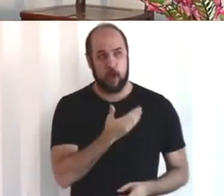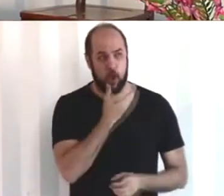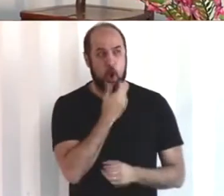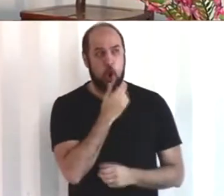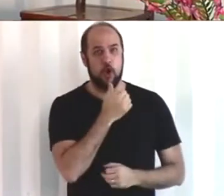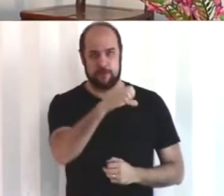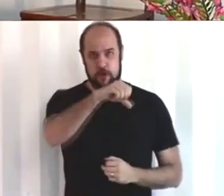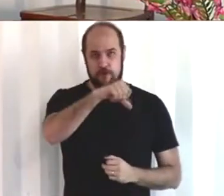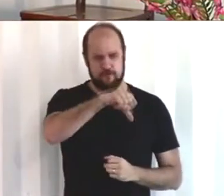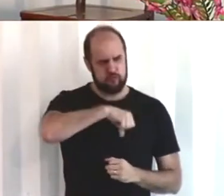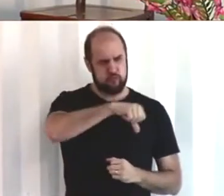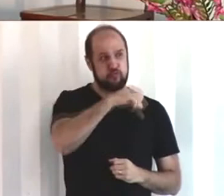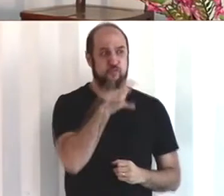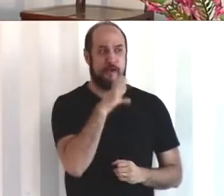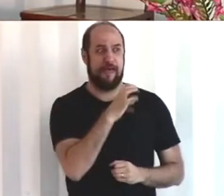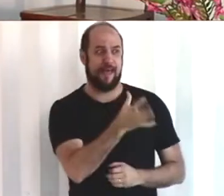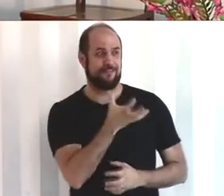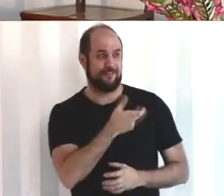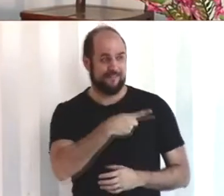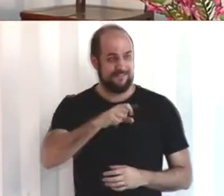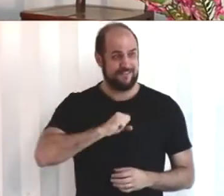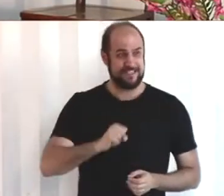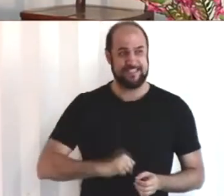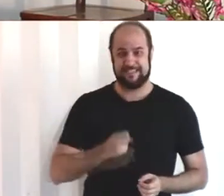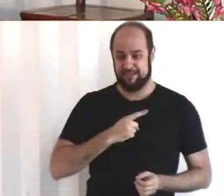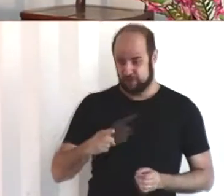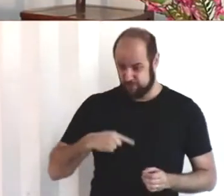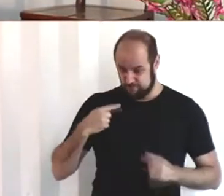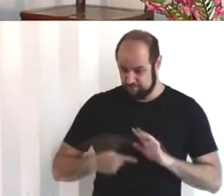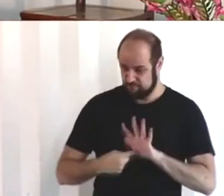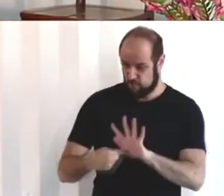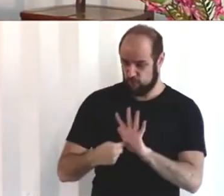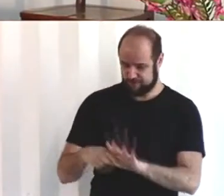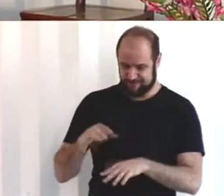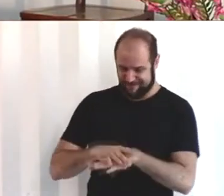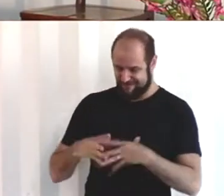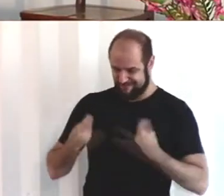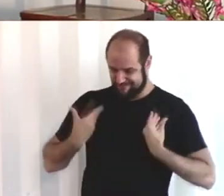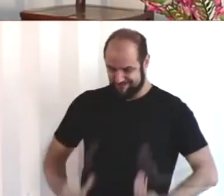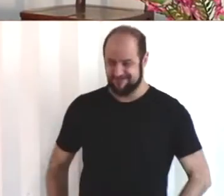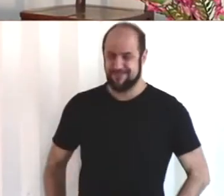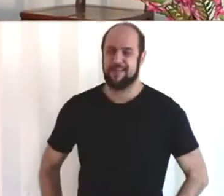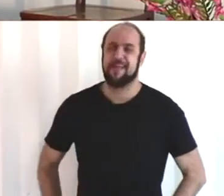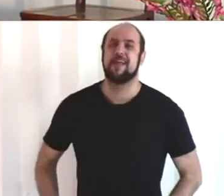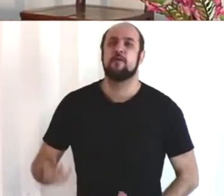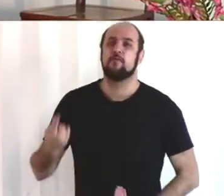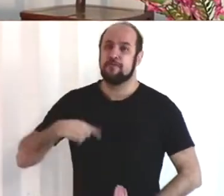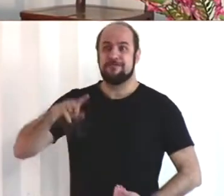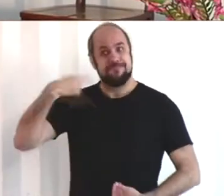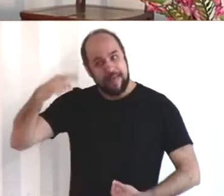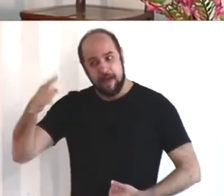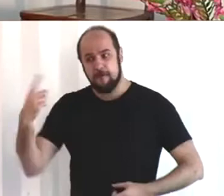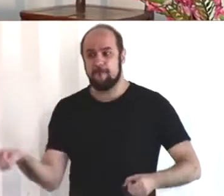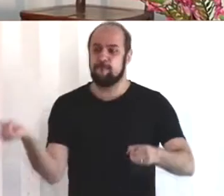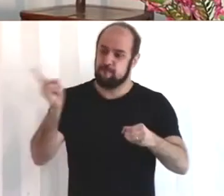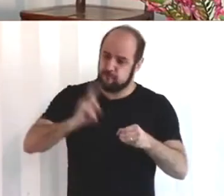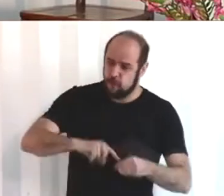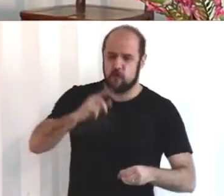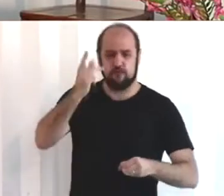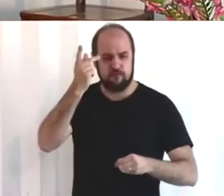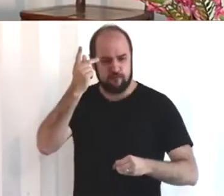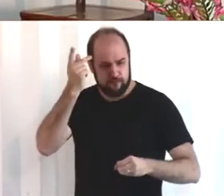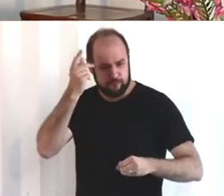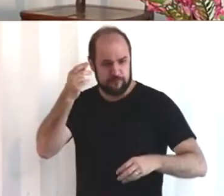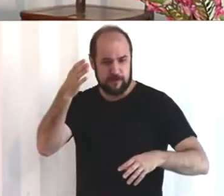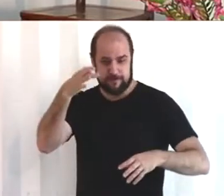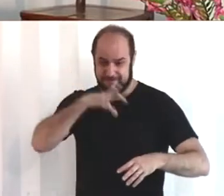não vejo a hora de comparecer diante do sacerdote e de realmente voltar à minha vida normal, porque eles não podiam conviver na cidade, eles não podiam conviver com a